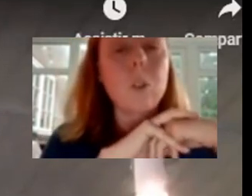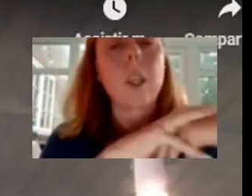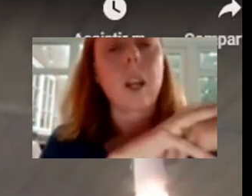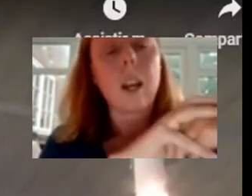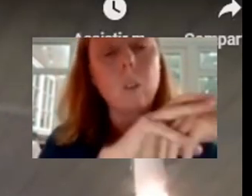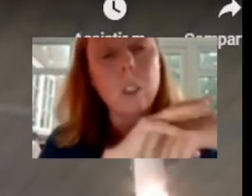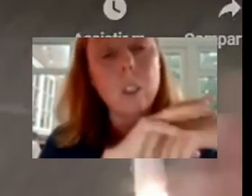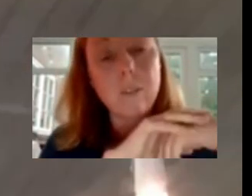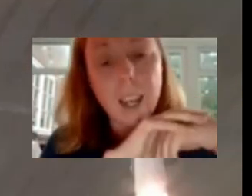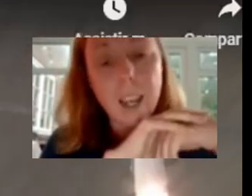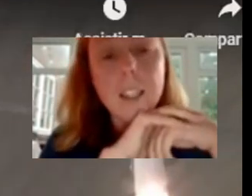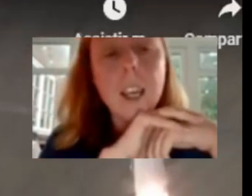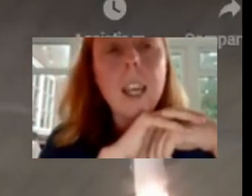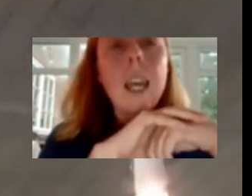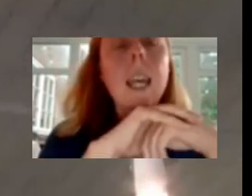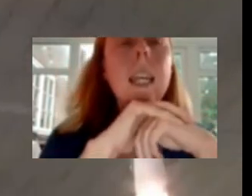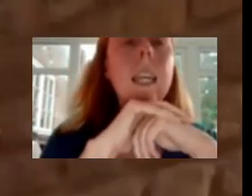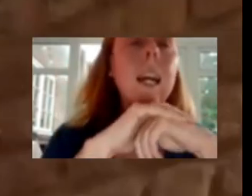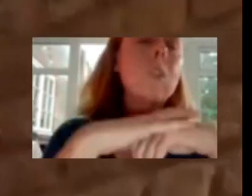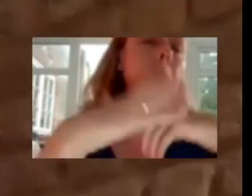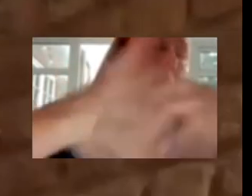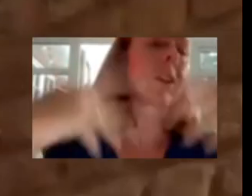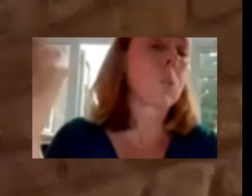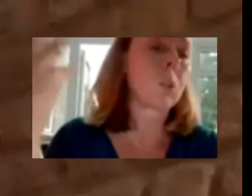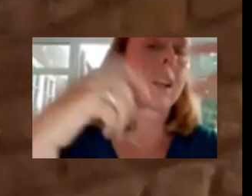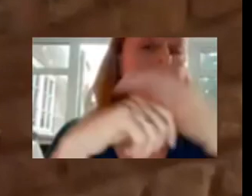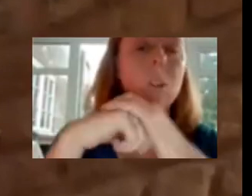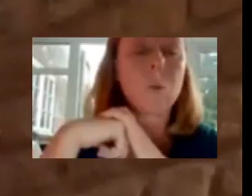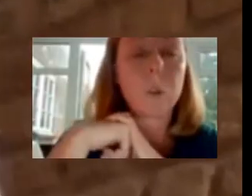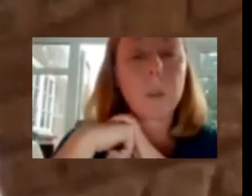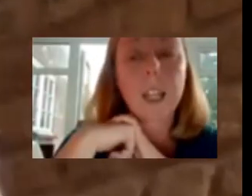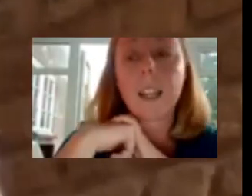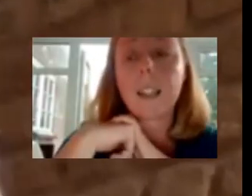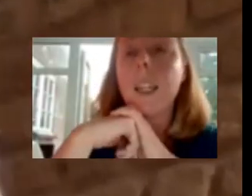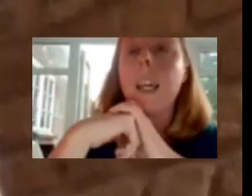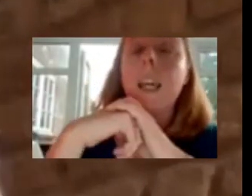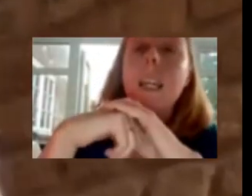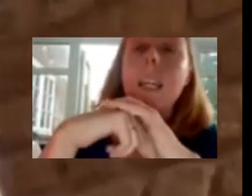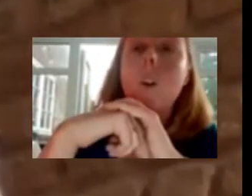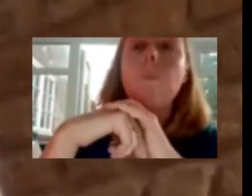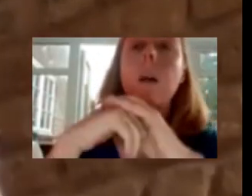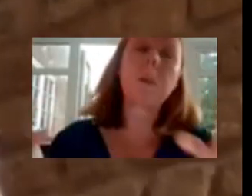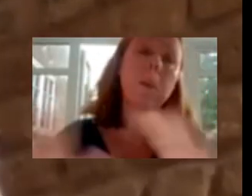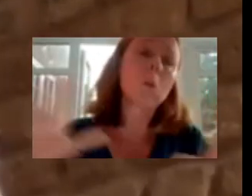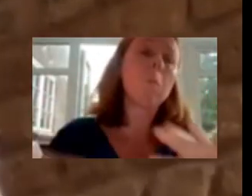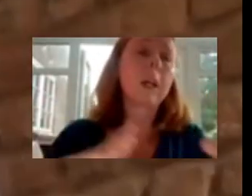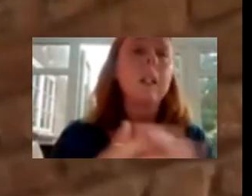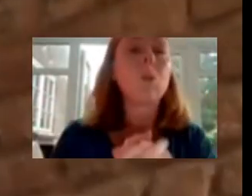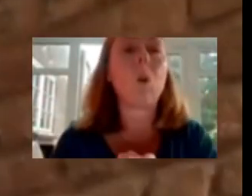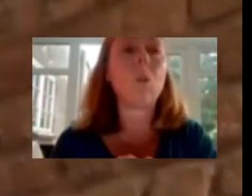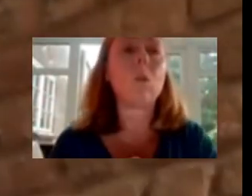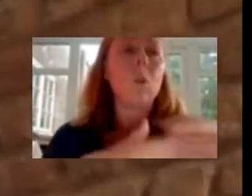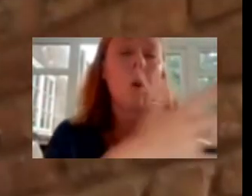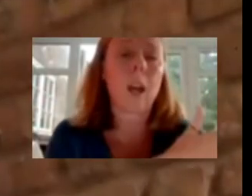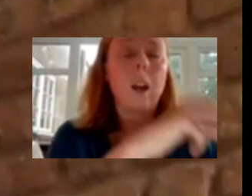comentários muito espertos realmente no vídeo que a Lucia faz e as observações que ela faz no filme dela. E comparando